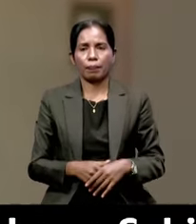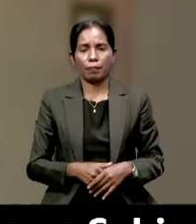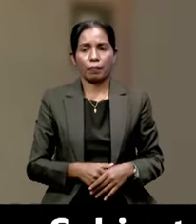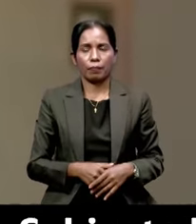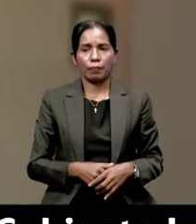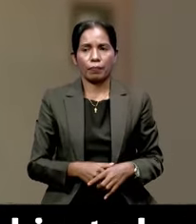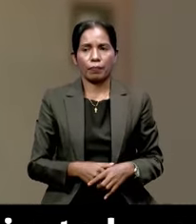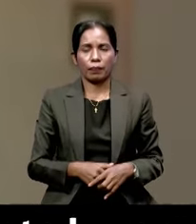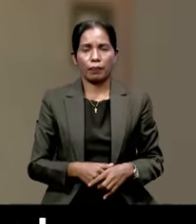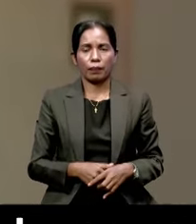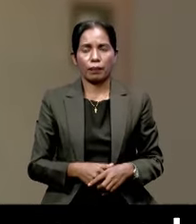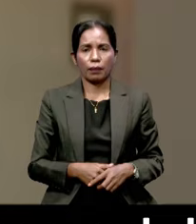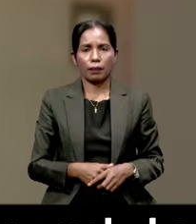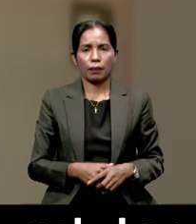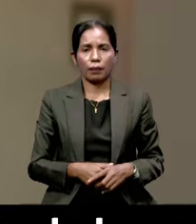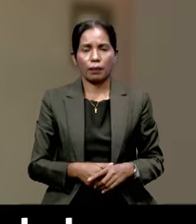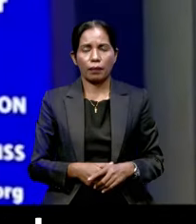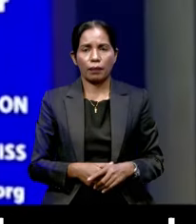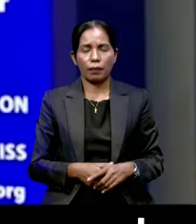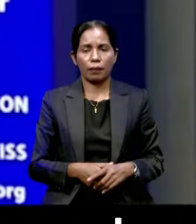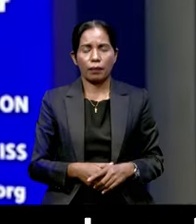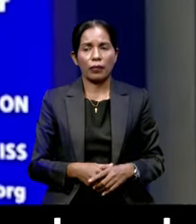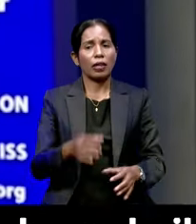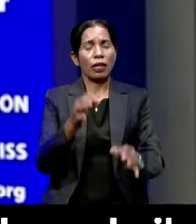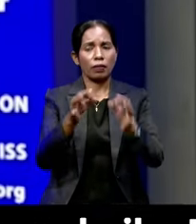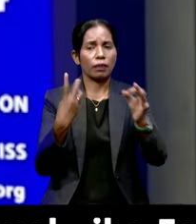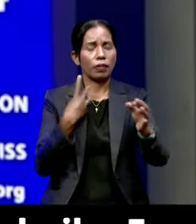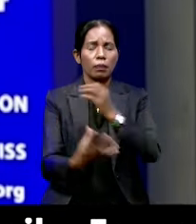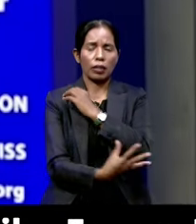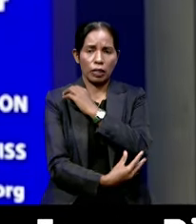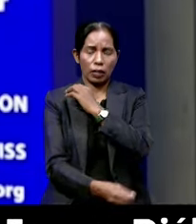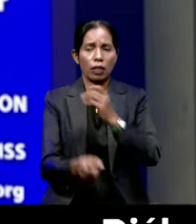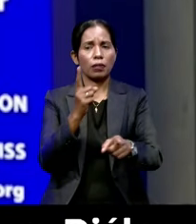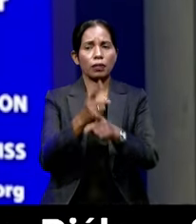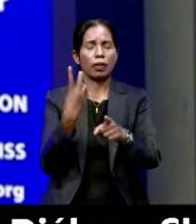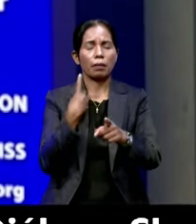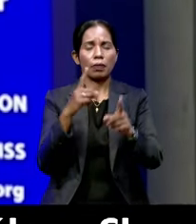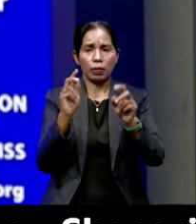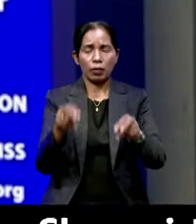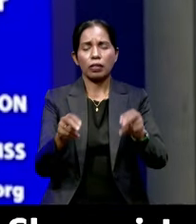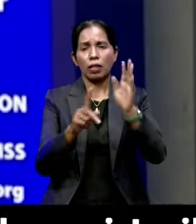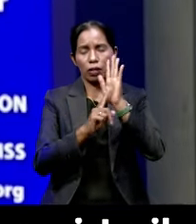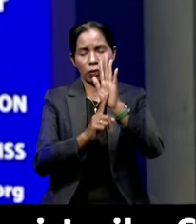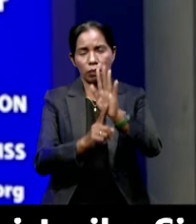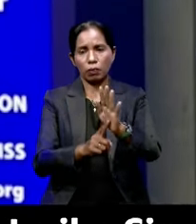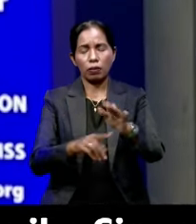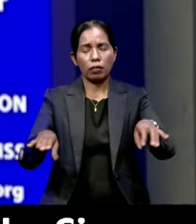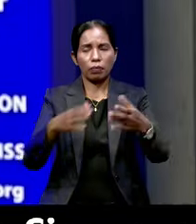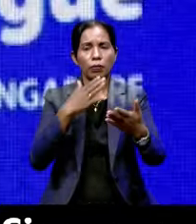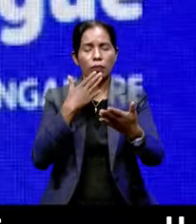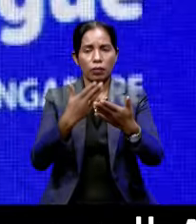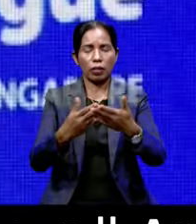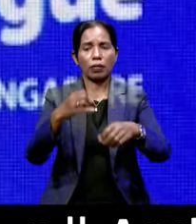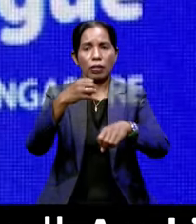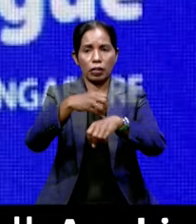you know, we have to be serious in an international. Mesmo a mim que ateves, a mim precisa de tudo sério para mal e a relação internacional.